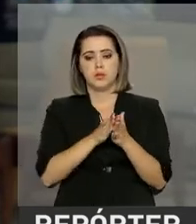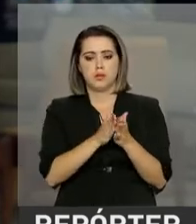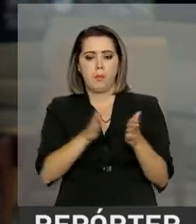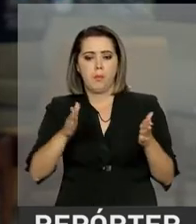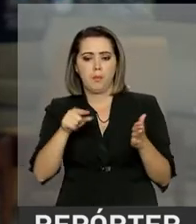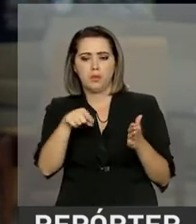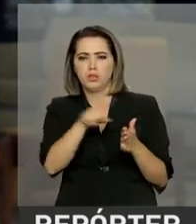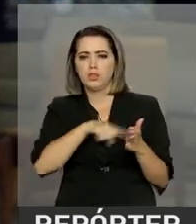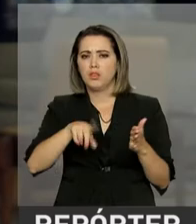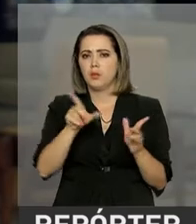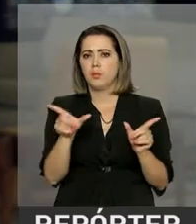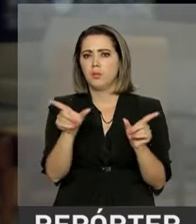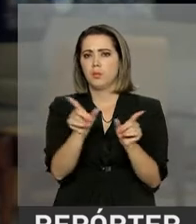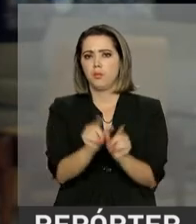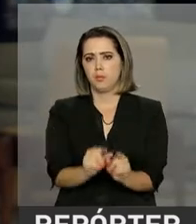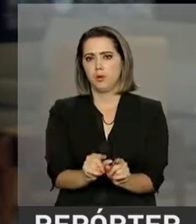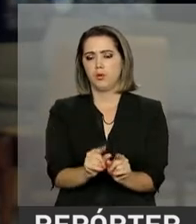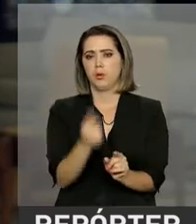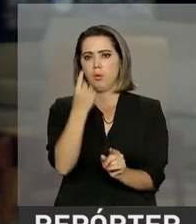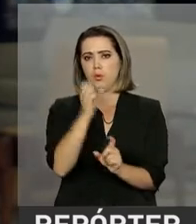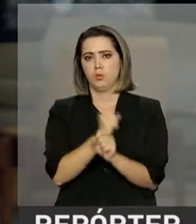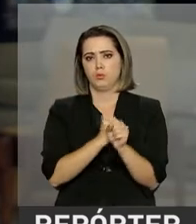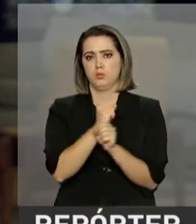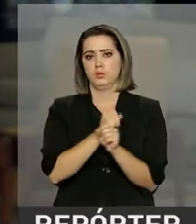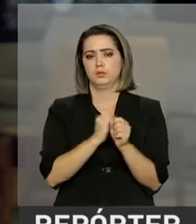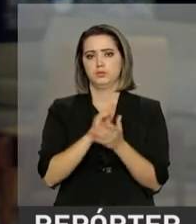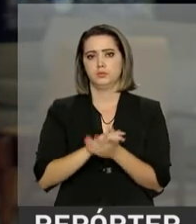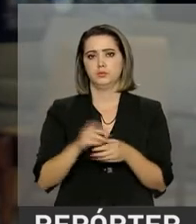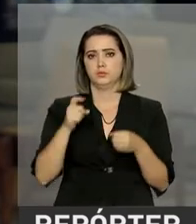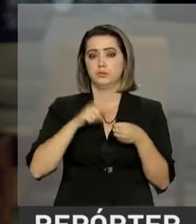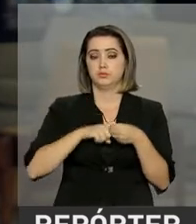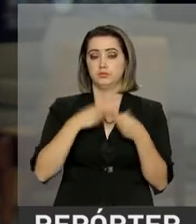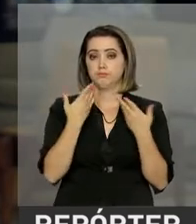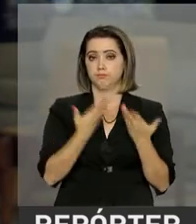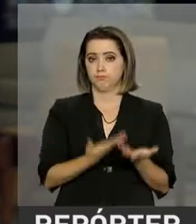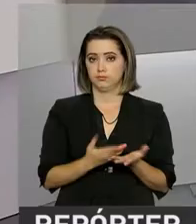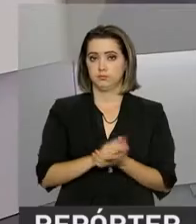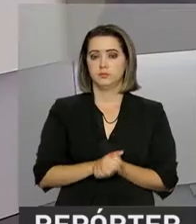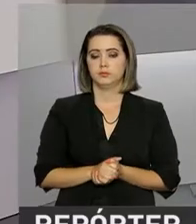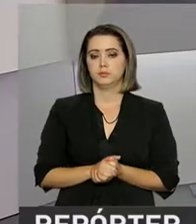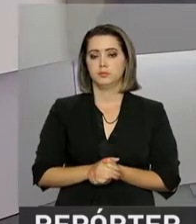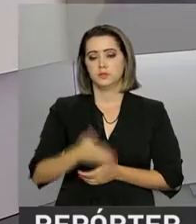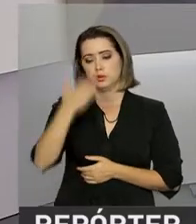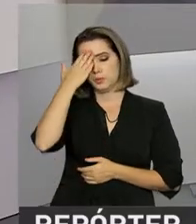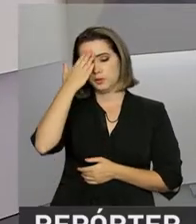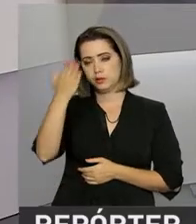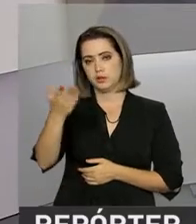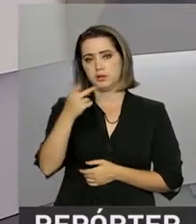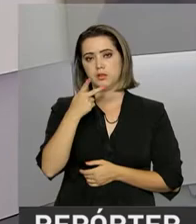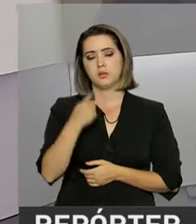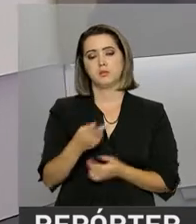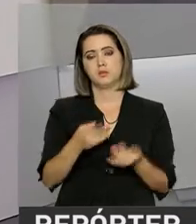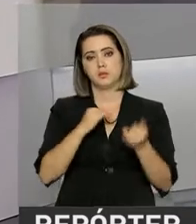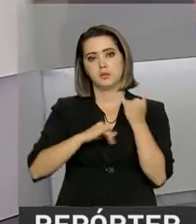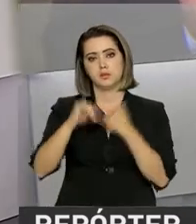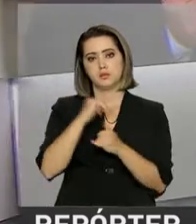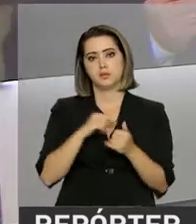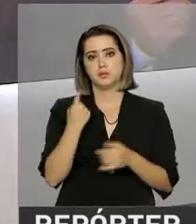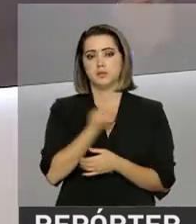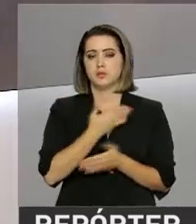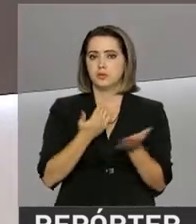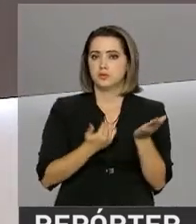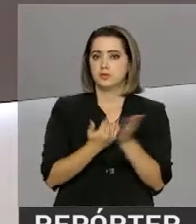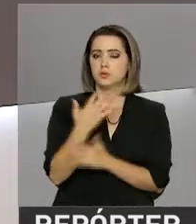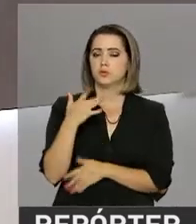tempo menor no caso um ano eu volto com você não estou de roberto muito obrigado paulo pelas informações nós seguimos